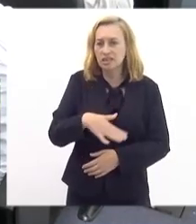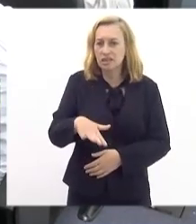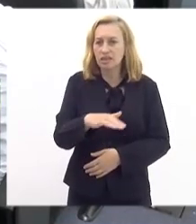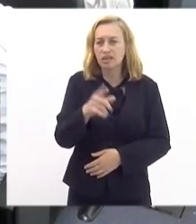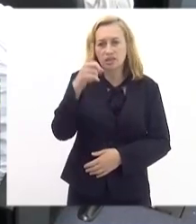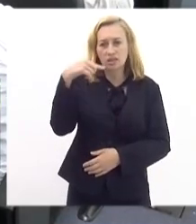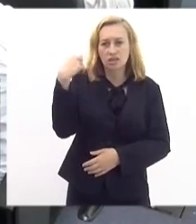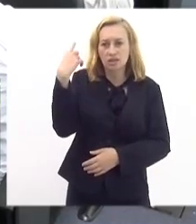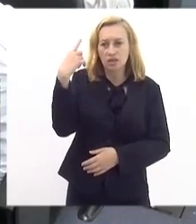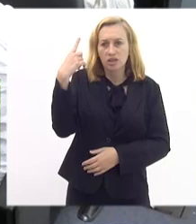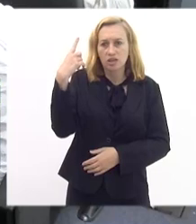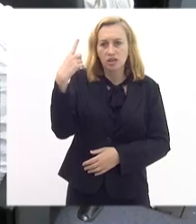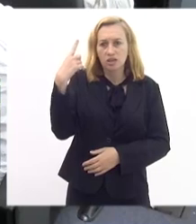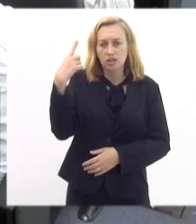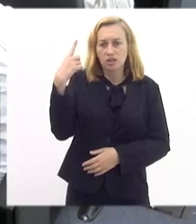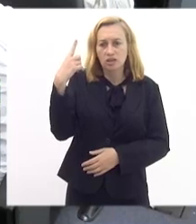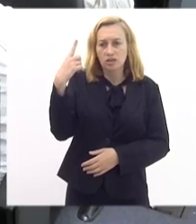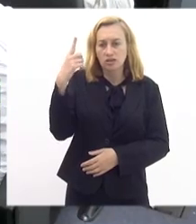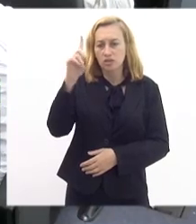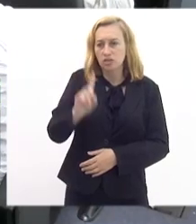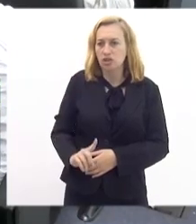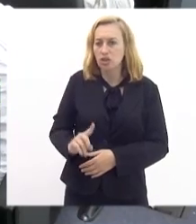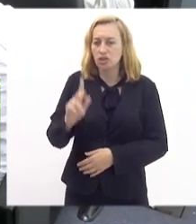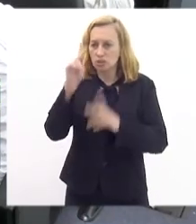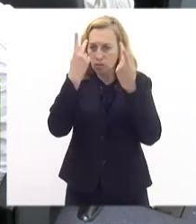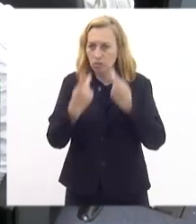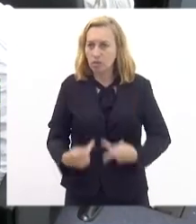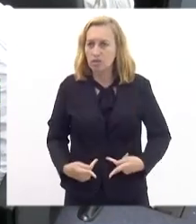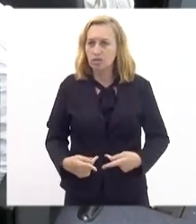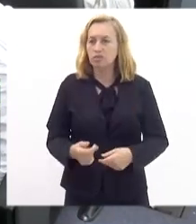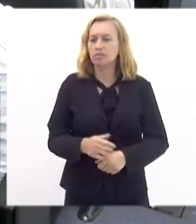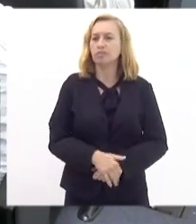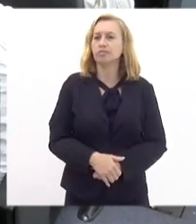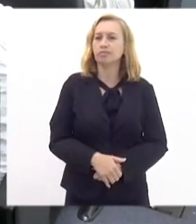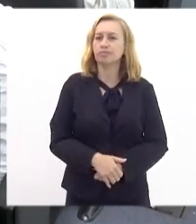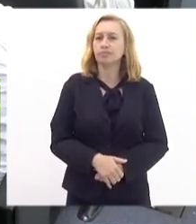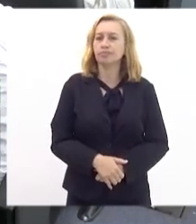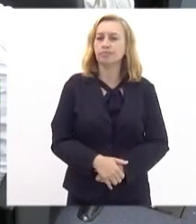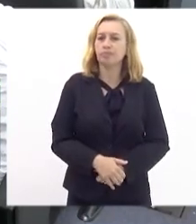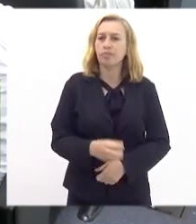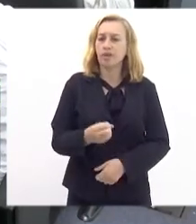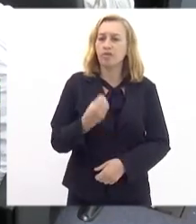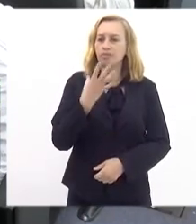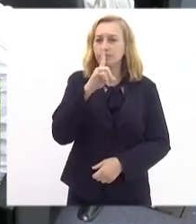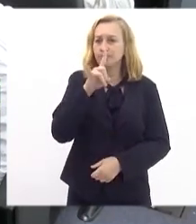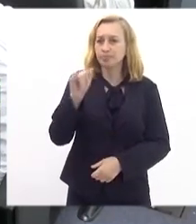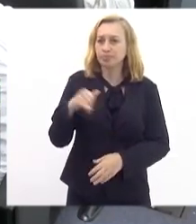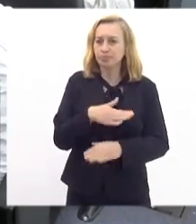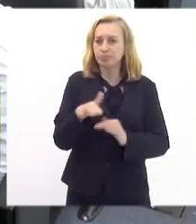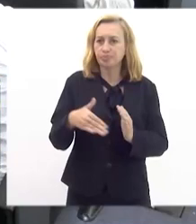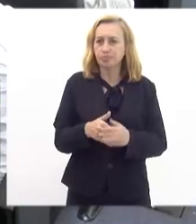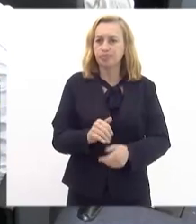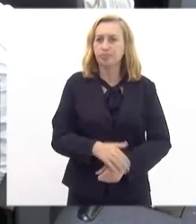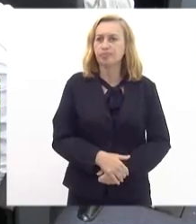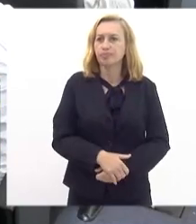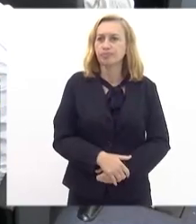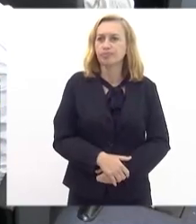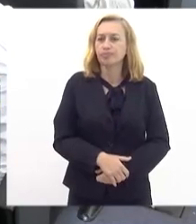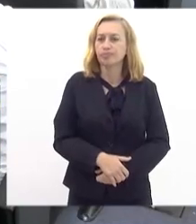área de direitos humanos administração gestão política pública bem Bom dia a todos